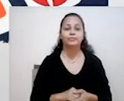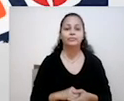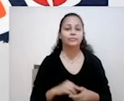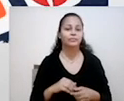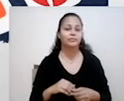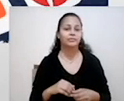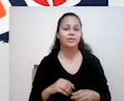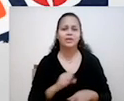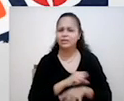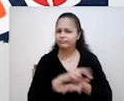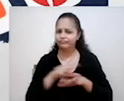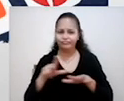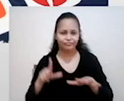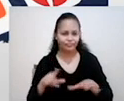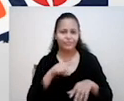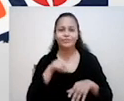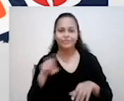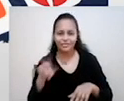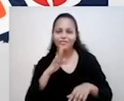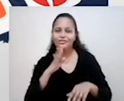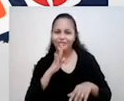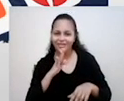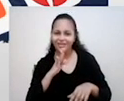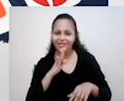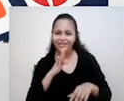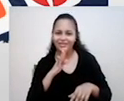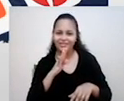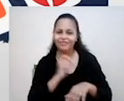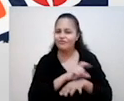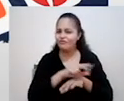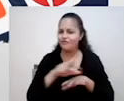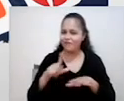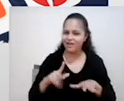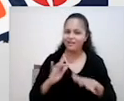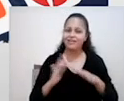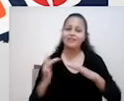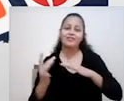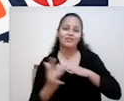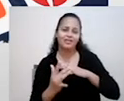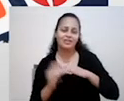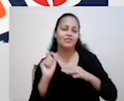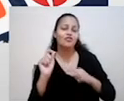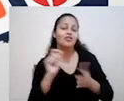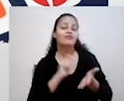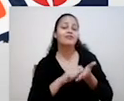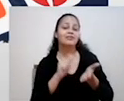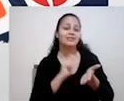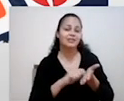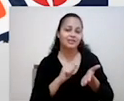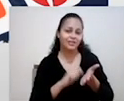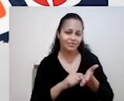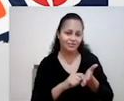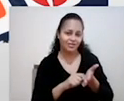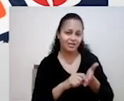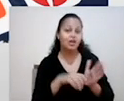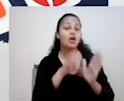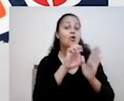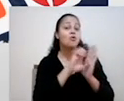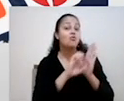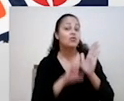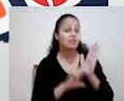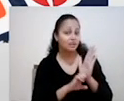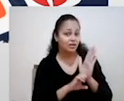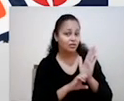tenho certeza que vocês conhecem muitas redes sociais. E aí, o que vocês vão escrever? Vocês vão escrever o estatuto